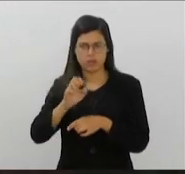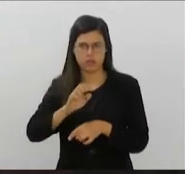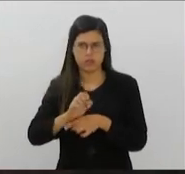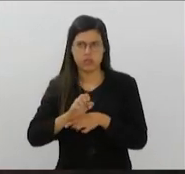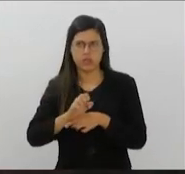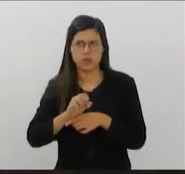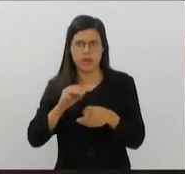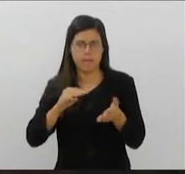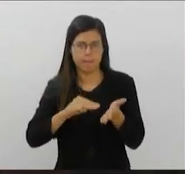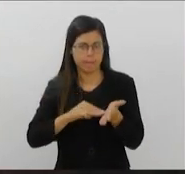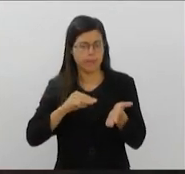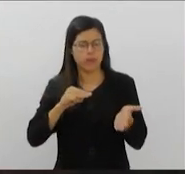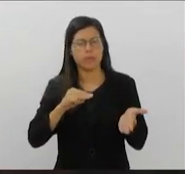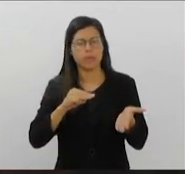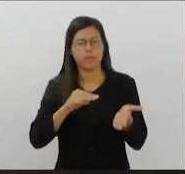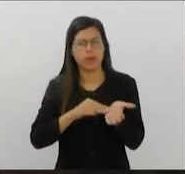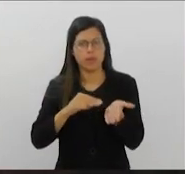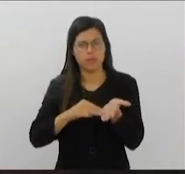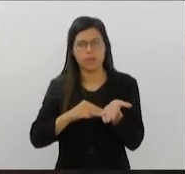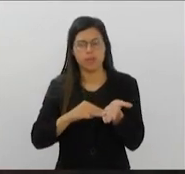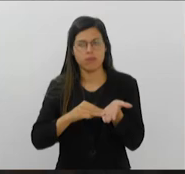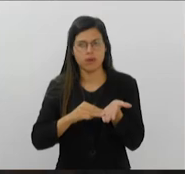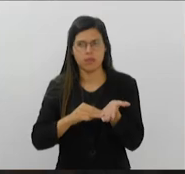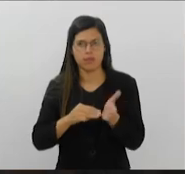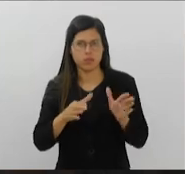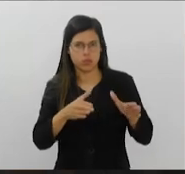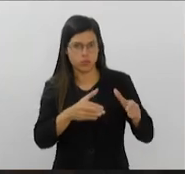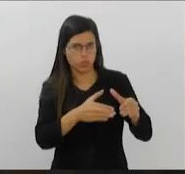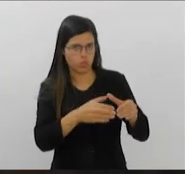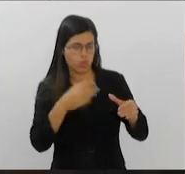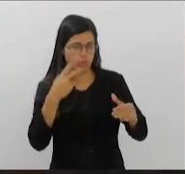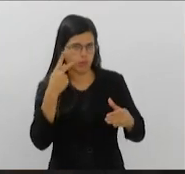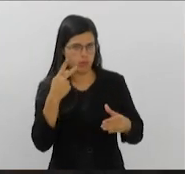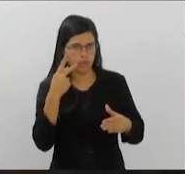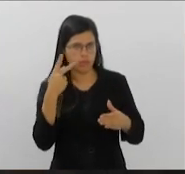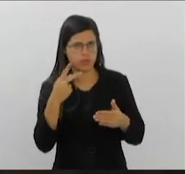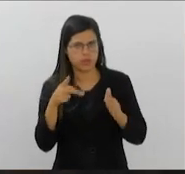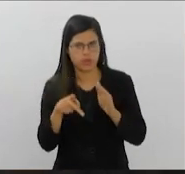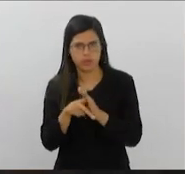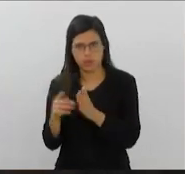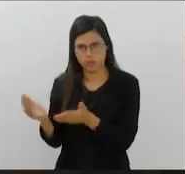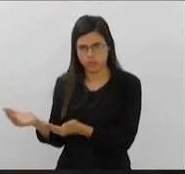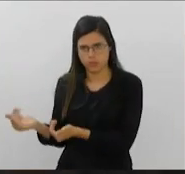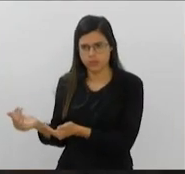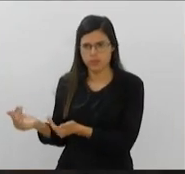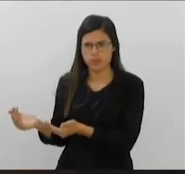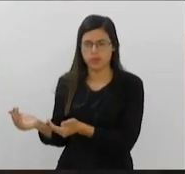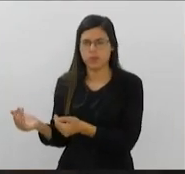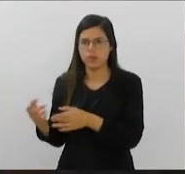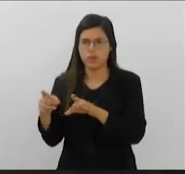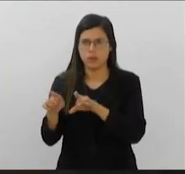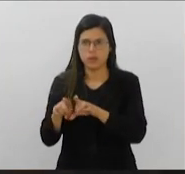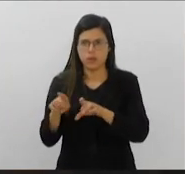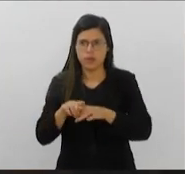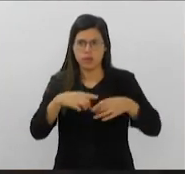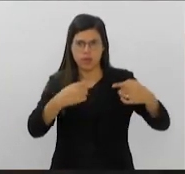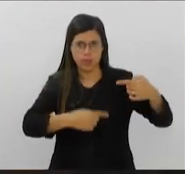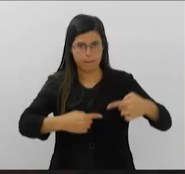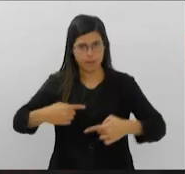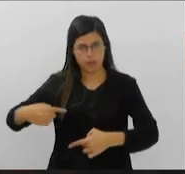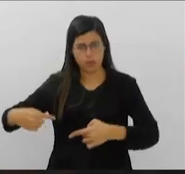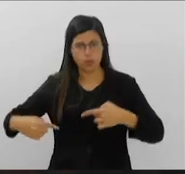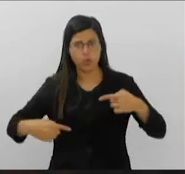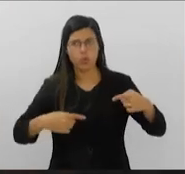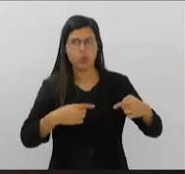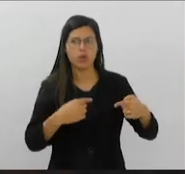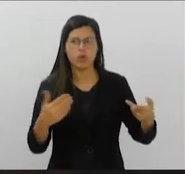membro da Frente Parlamentar da Juventude, e também uma das debatedoras do nosso